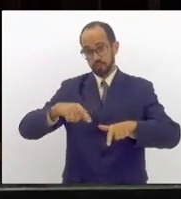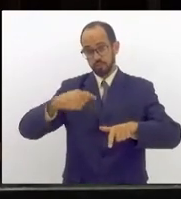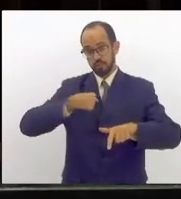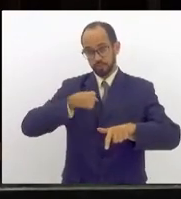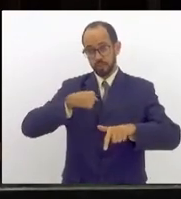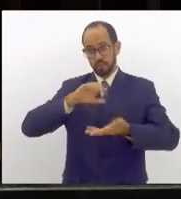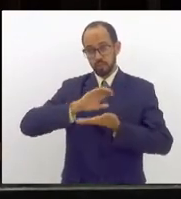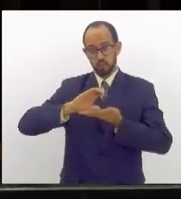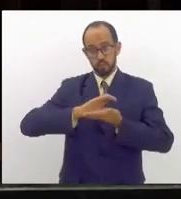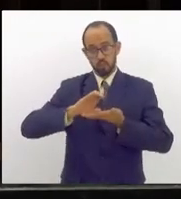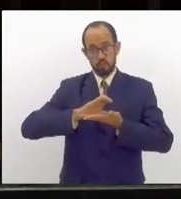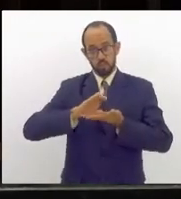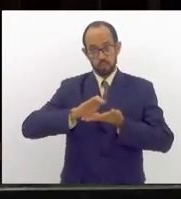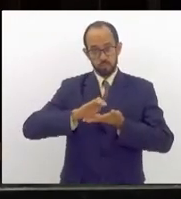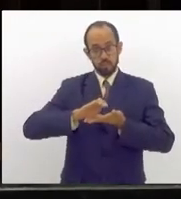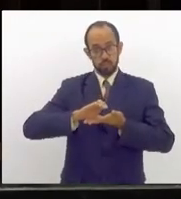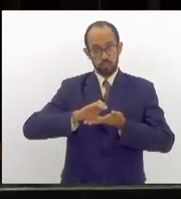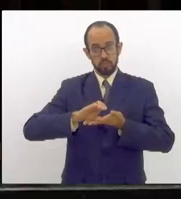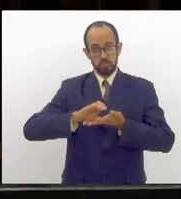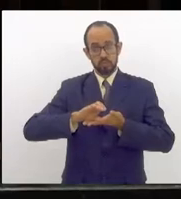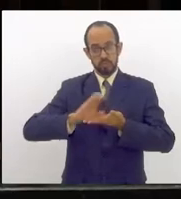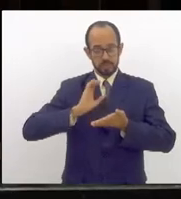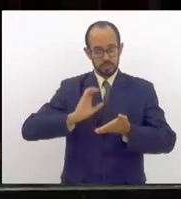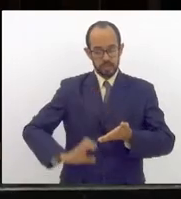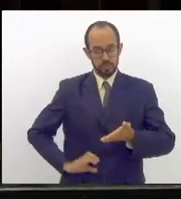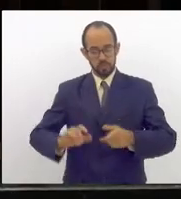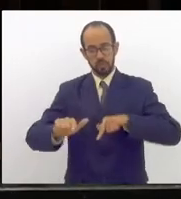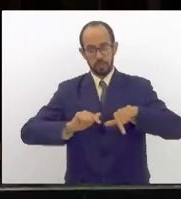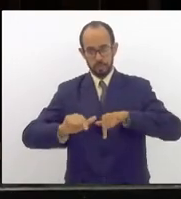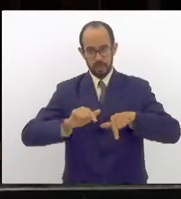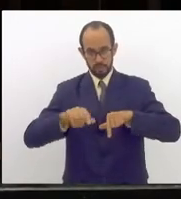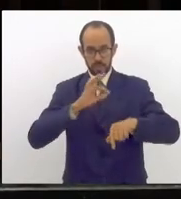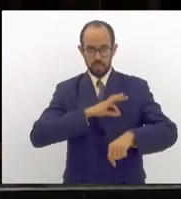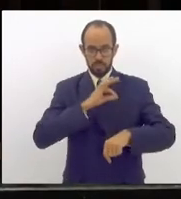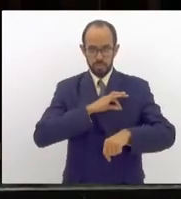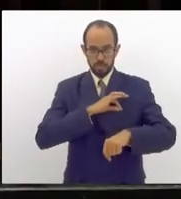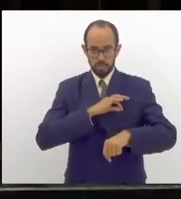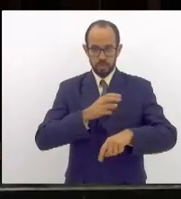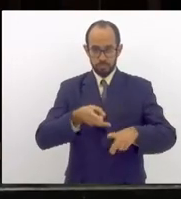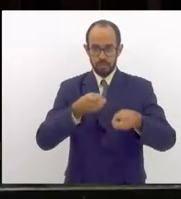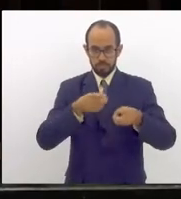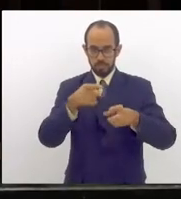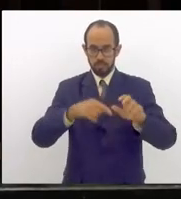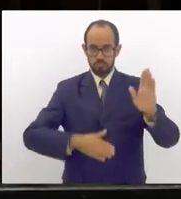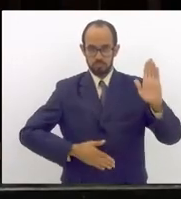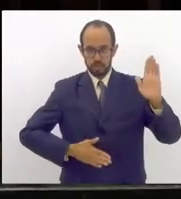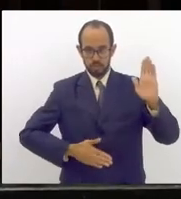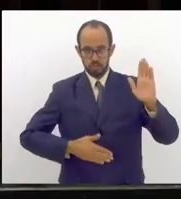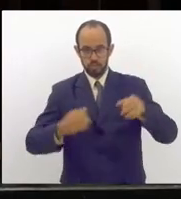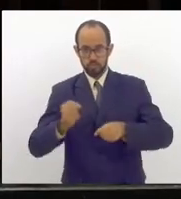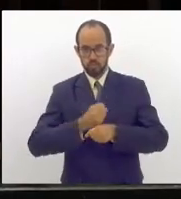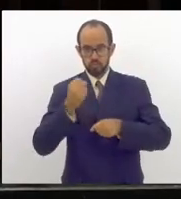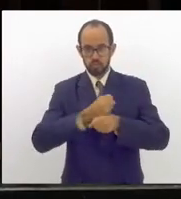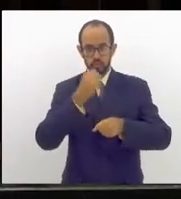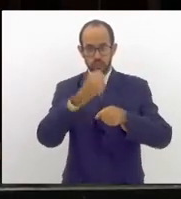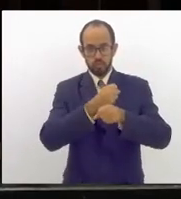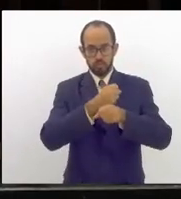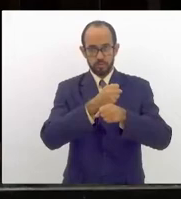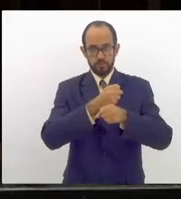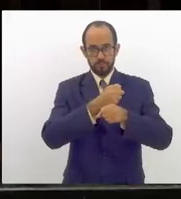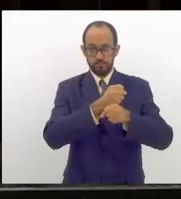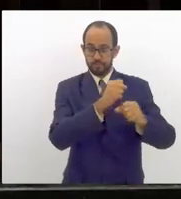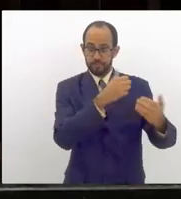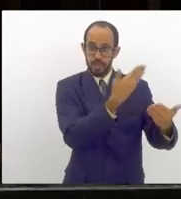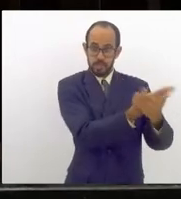eu sou do Conselho Estadual de emprego e renda eu tava discutindo que os bandidos construíram entre a